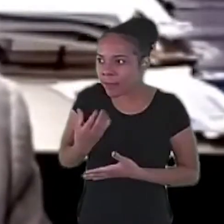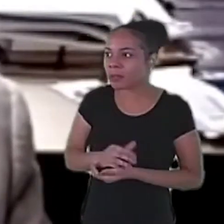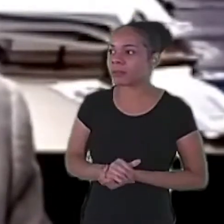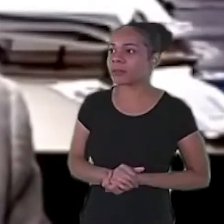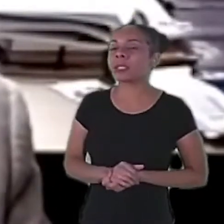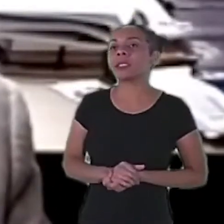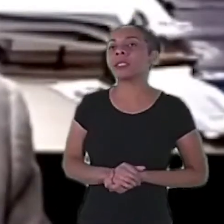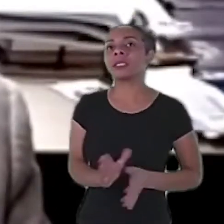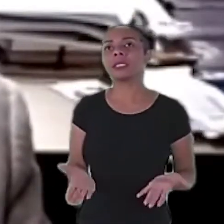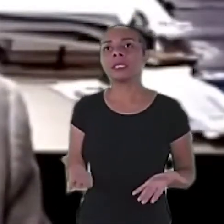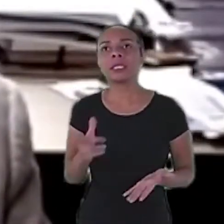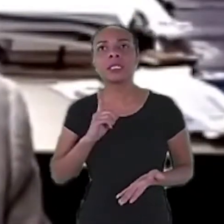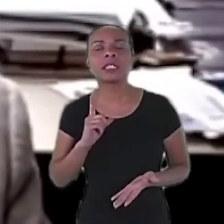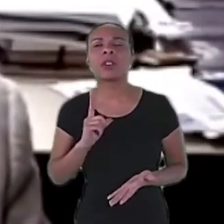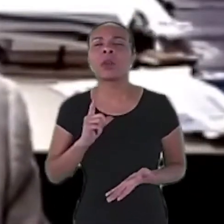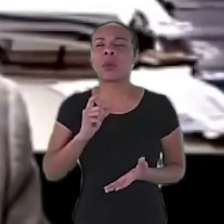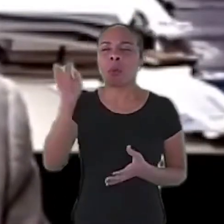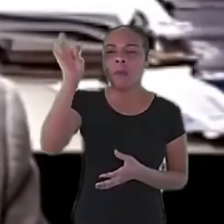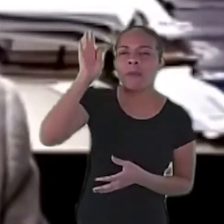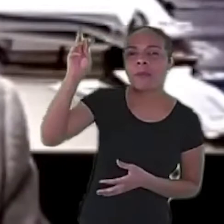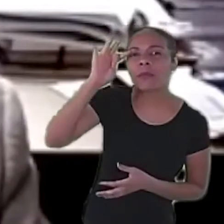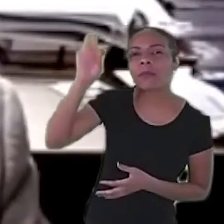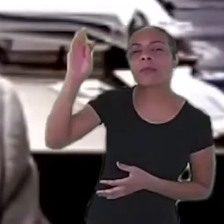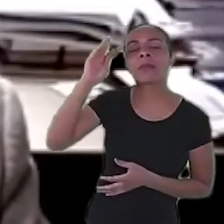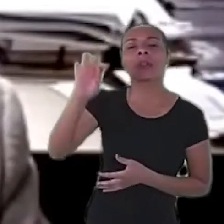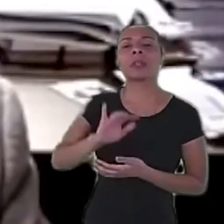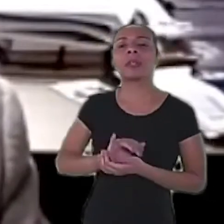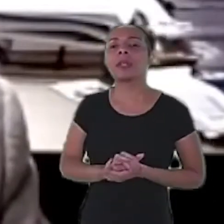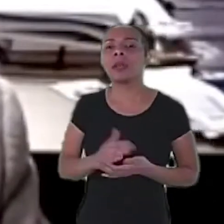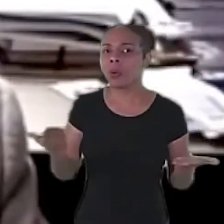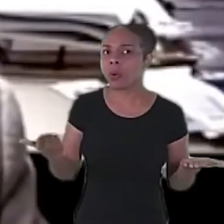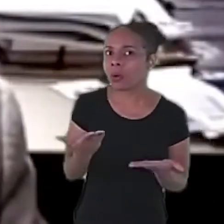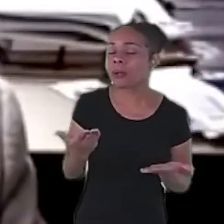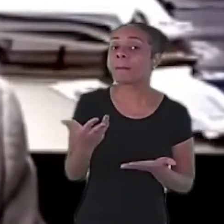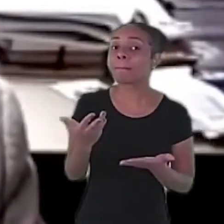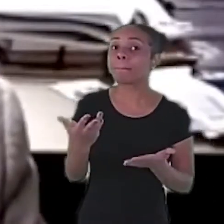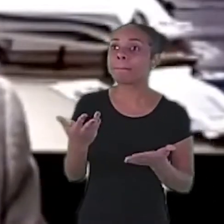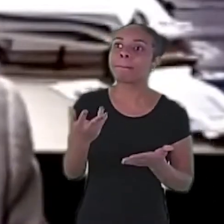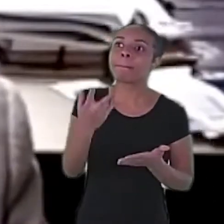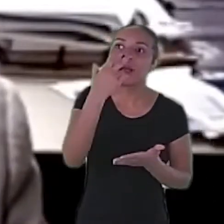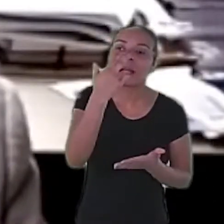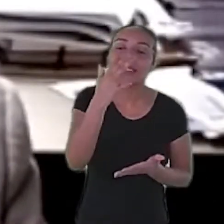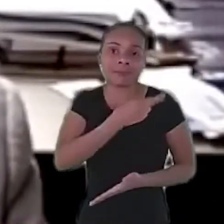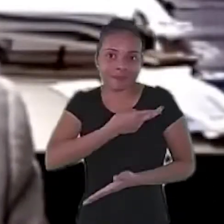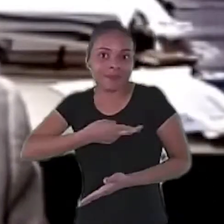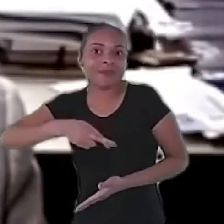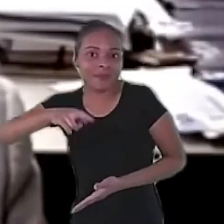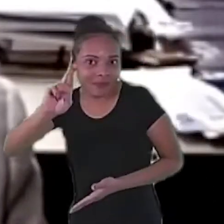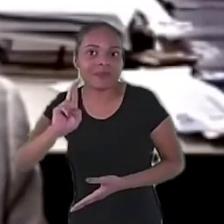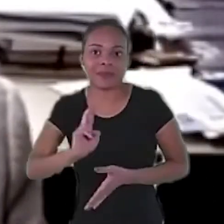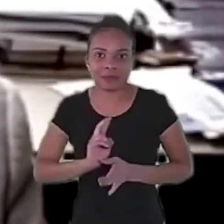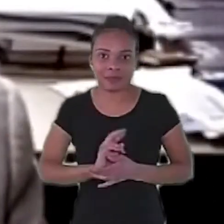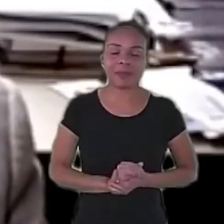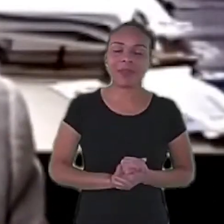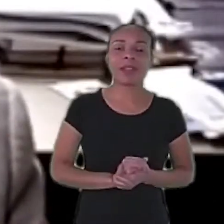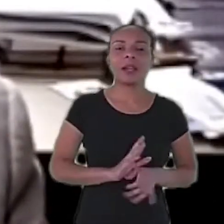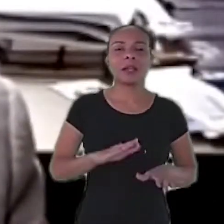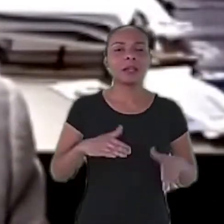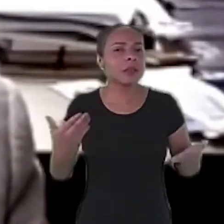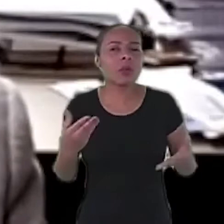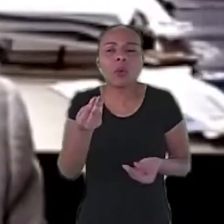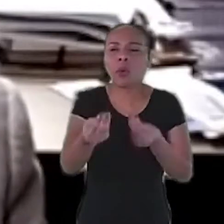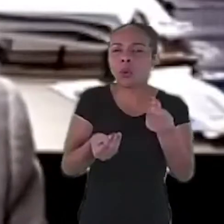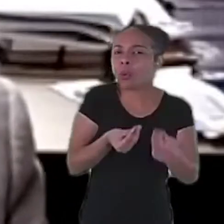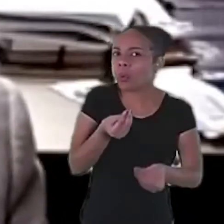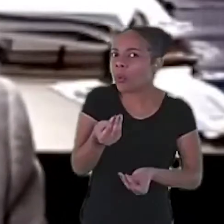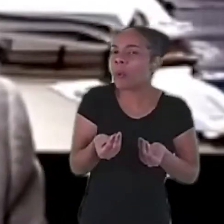que é uma filosofia, mas que é quase hoje considerado uma religião, o taoísmo e o budismo, e convivem isso de